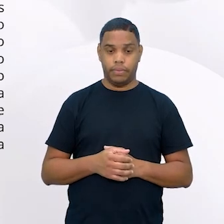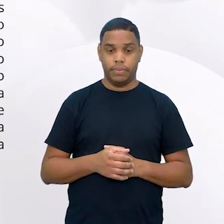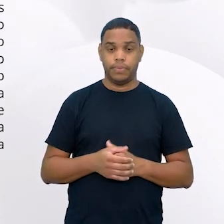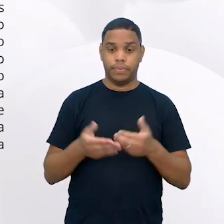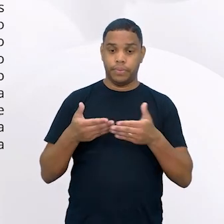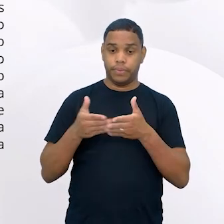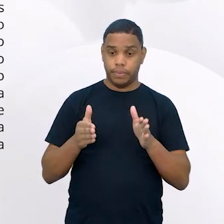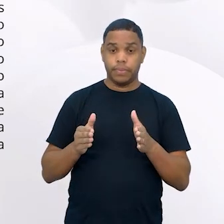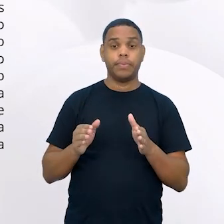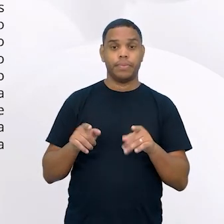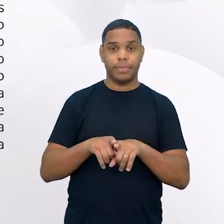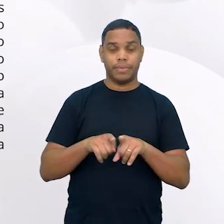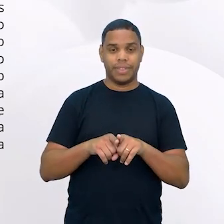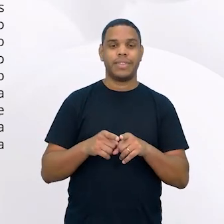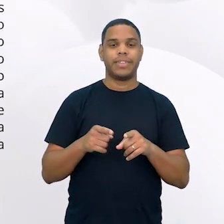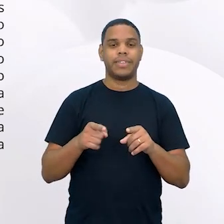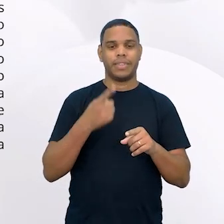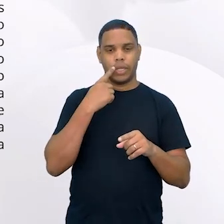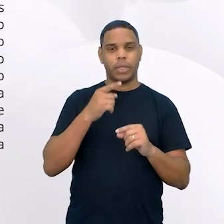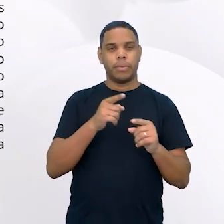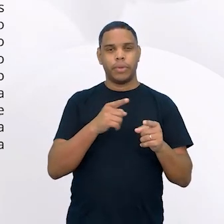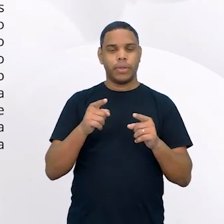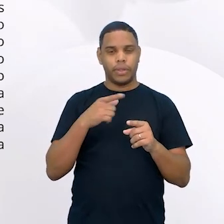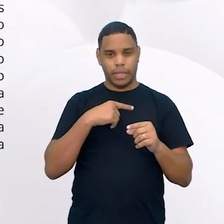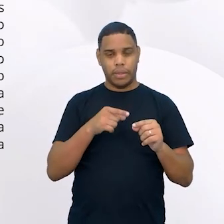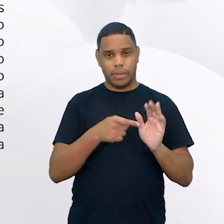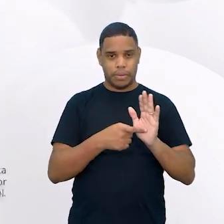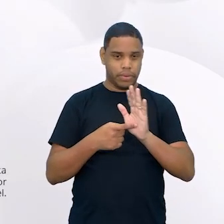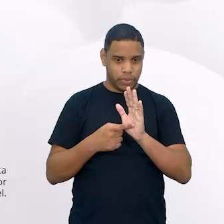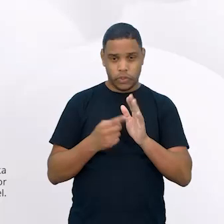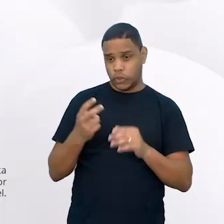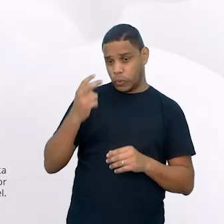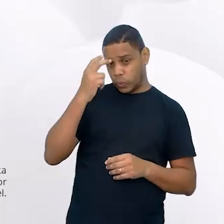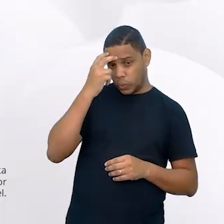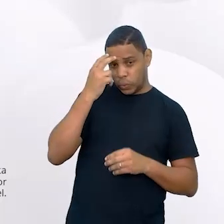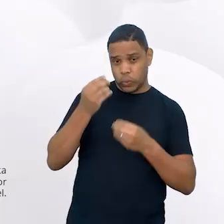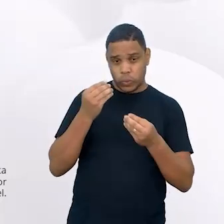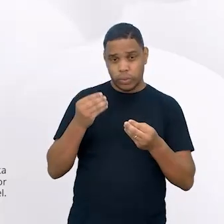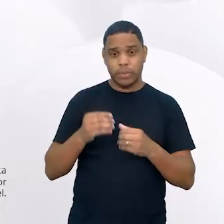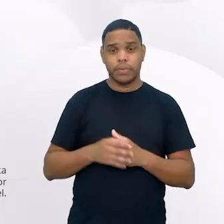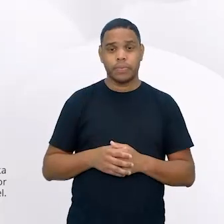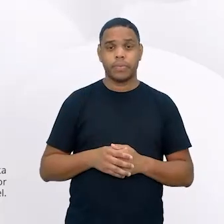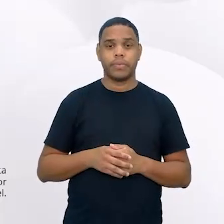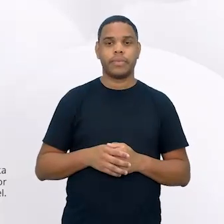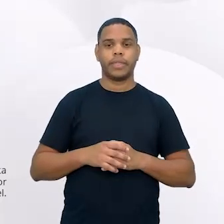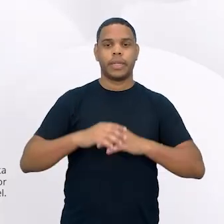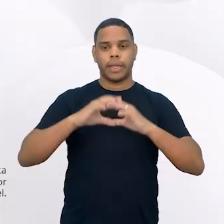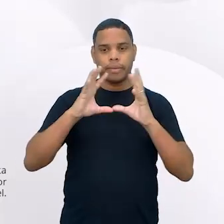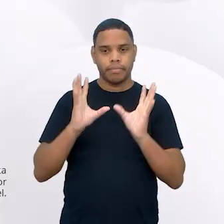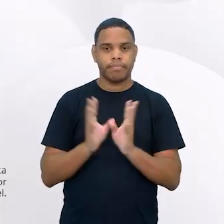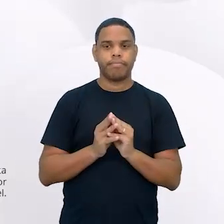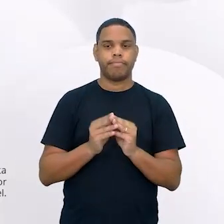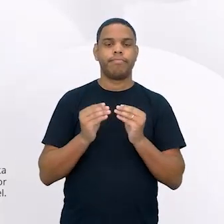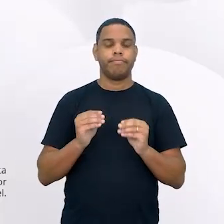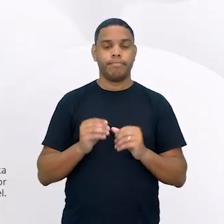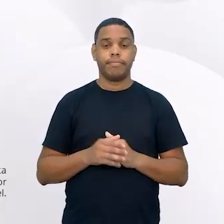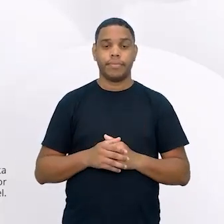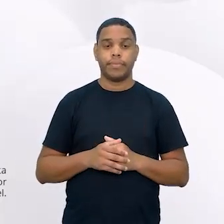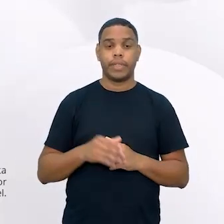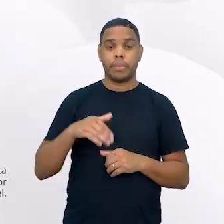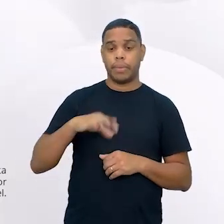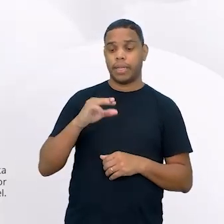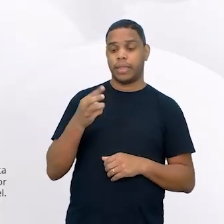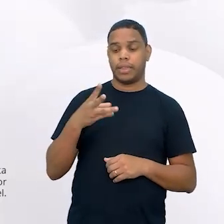no encerramento, a gente tem a trilha, né, Cultura do Desperdício, que resumidamente, ele fala que mais